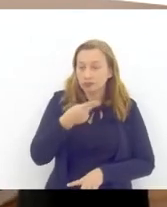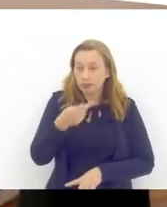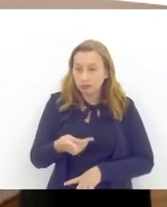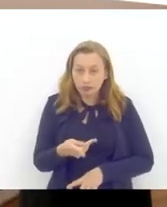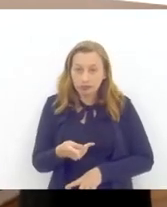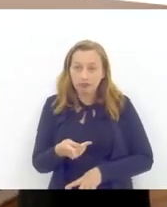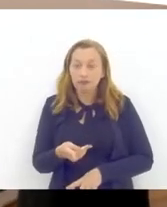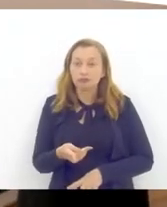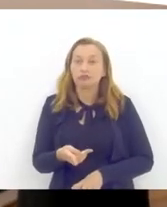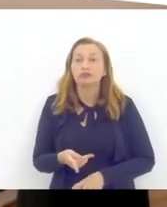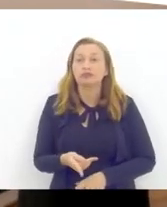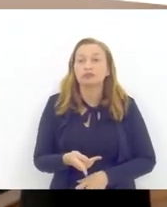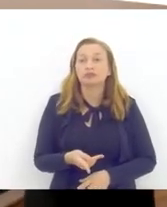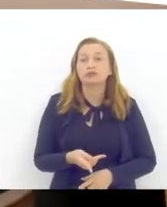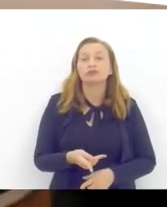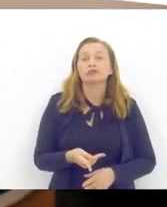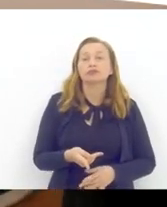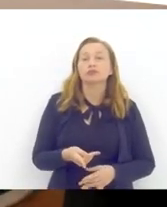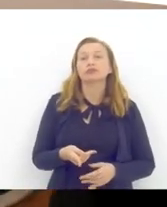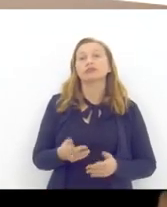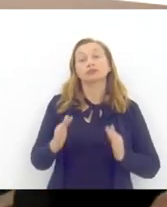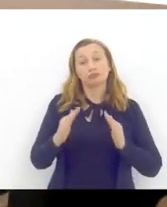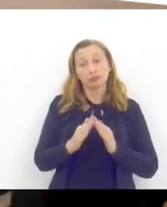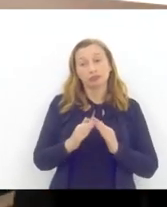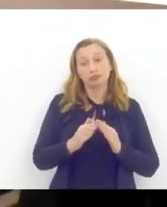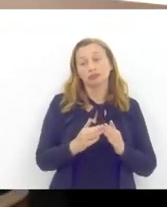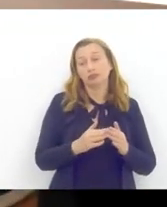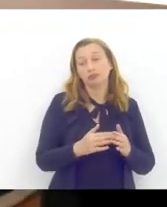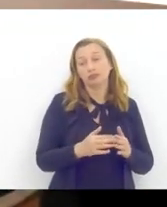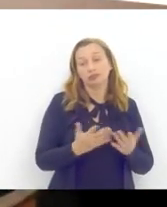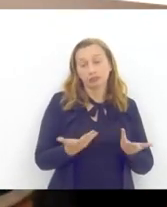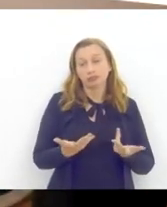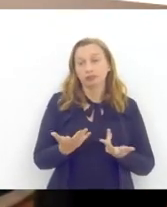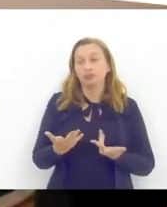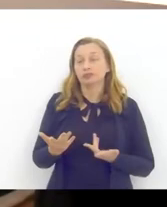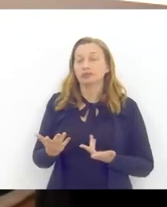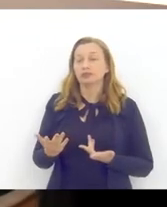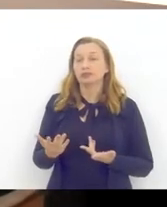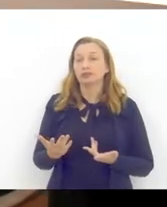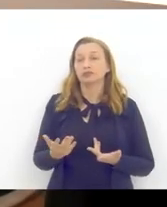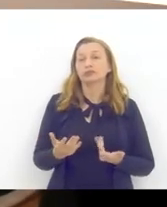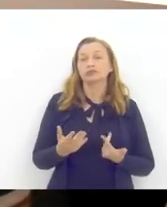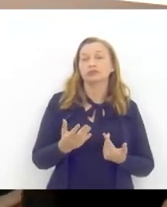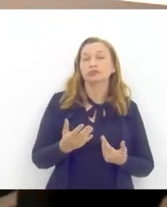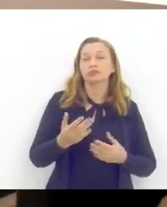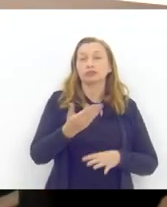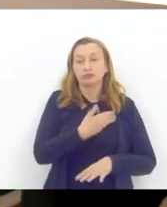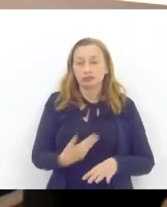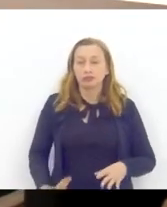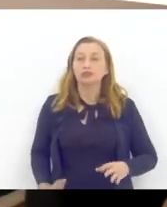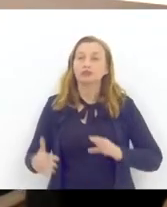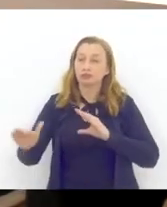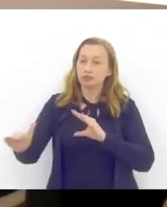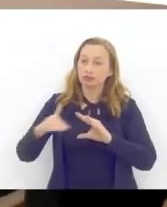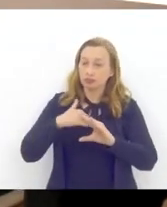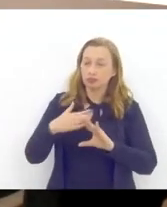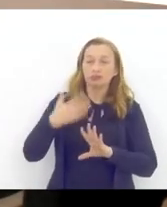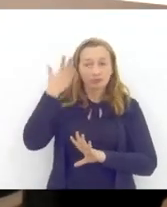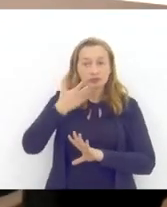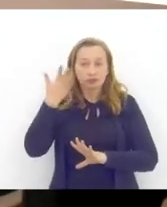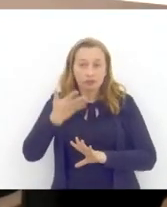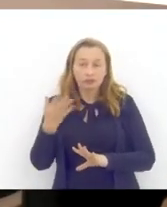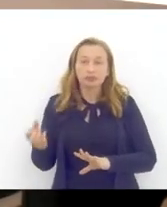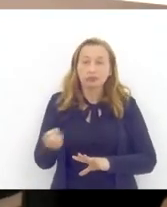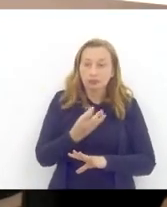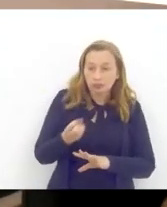alertaram, caberia à Casa Civil, né, ao efetivo envio da mensagem. Requisito novas informações à Secretaria da